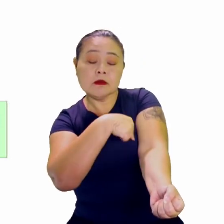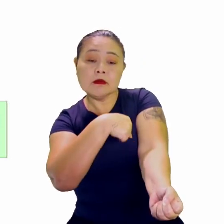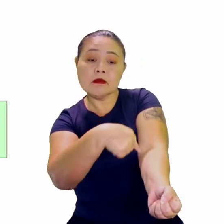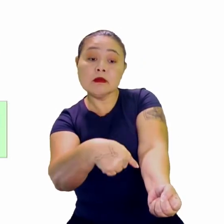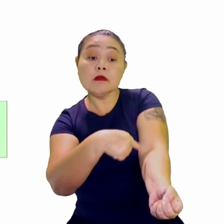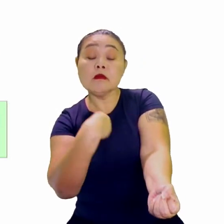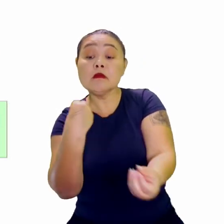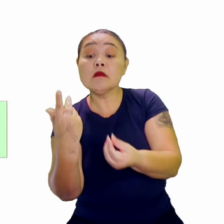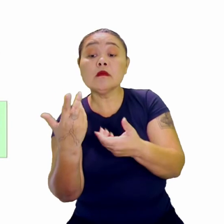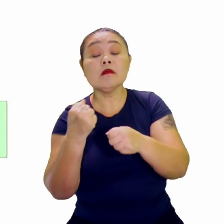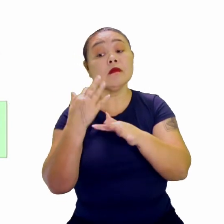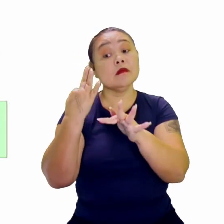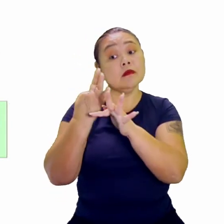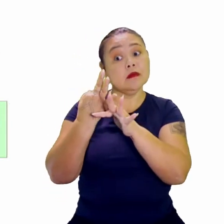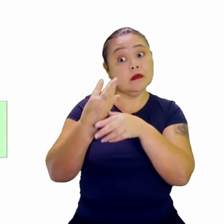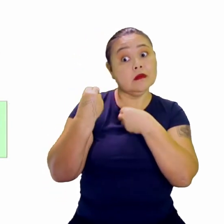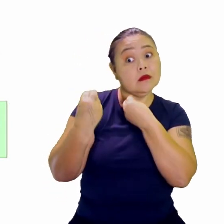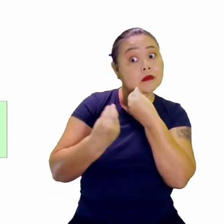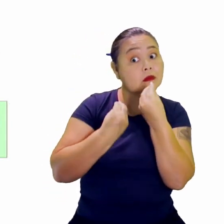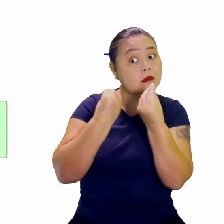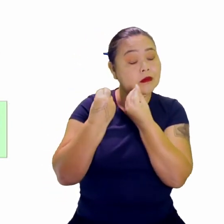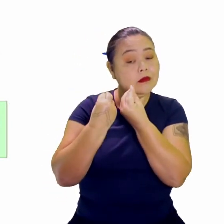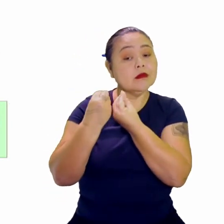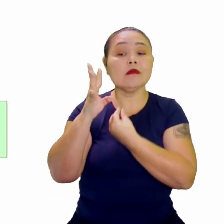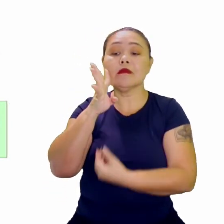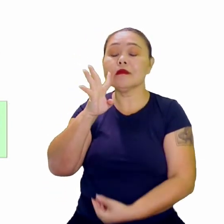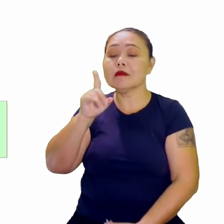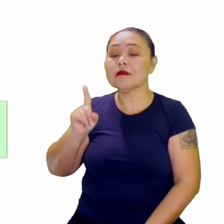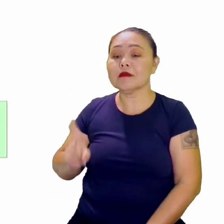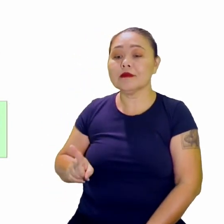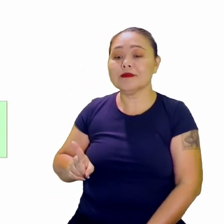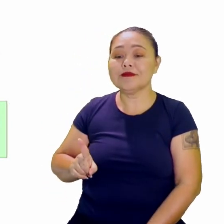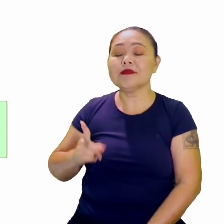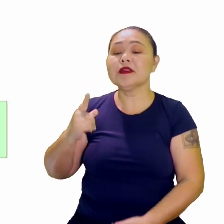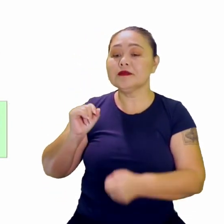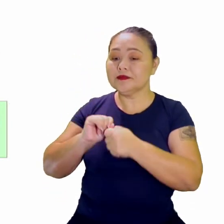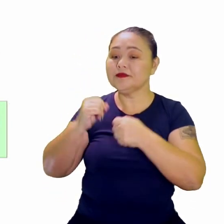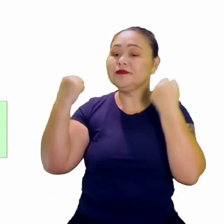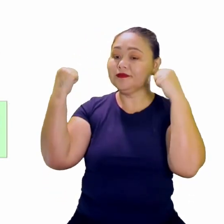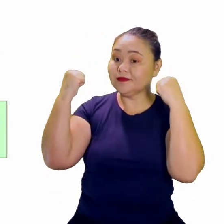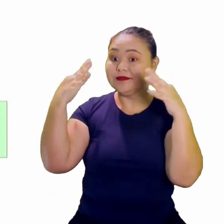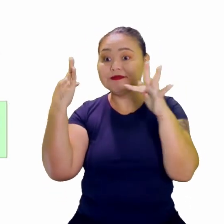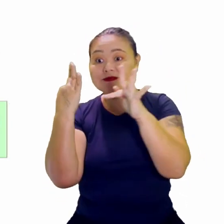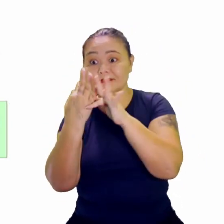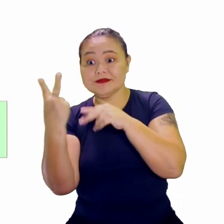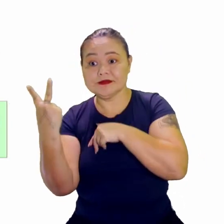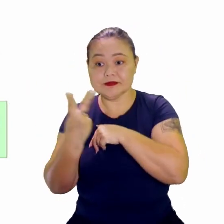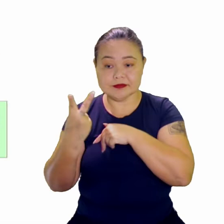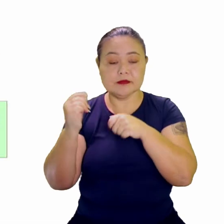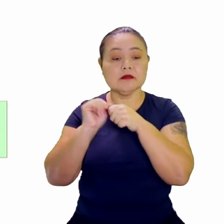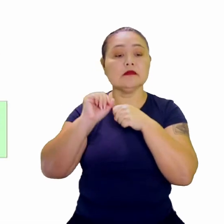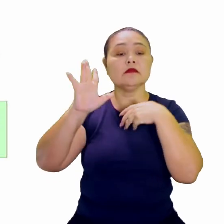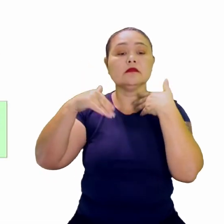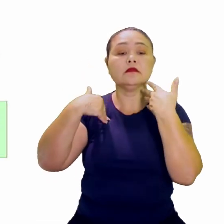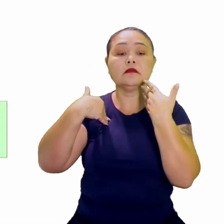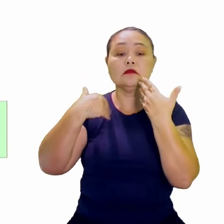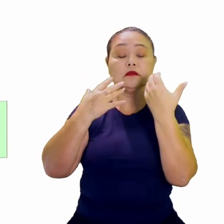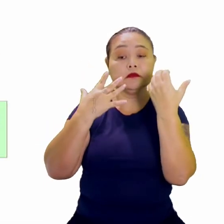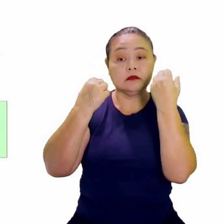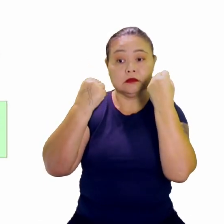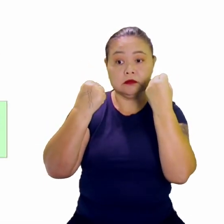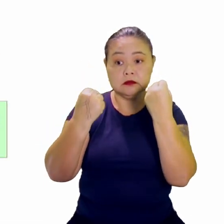isso fica do ponto de vista da física? Olha que legal! Educação física com física. A carga